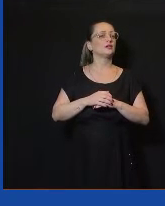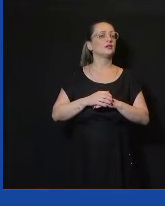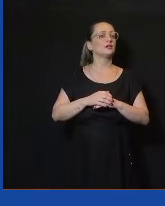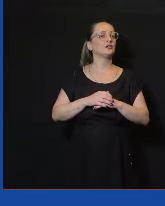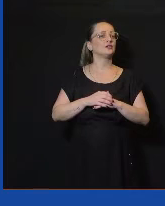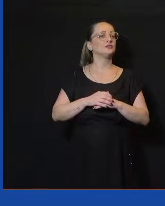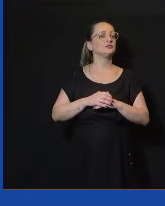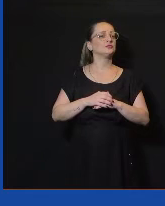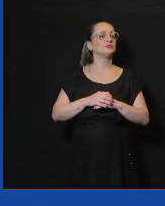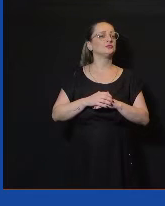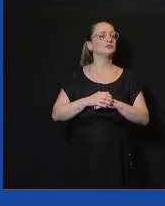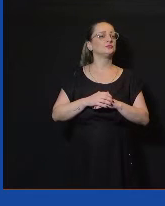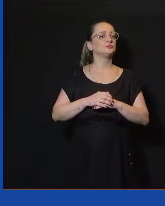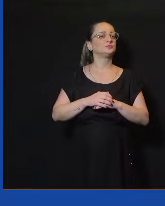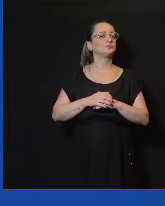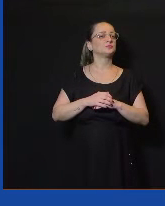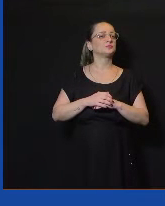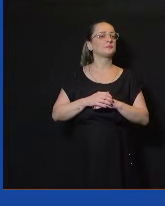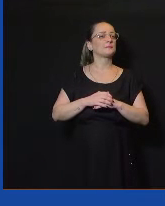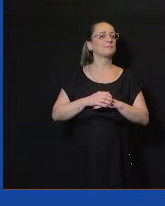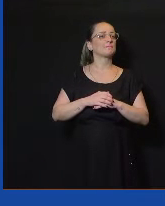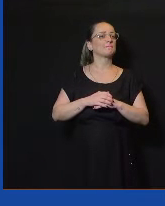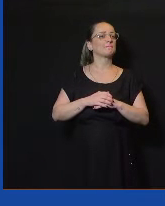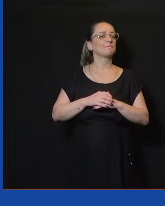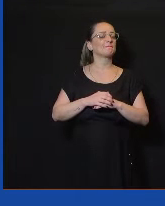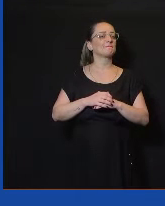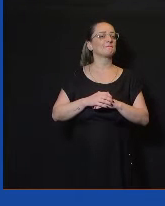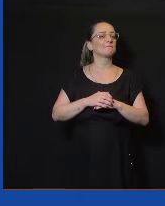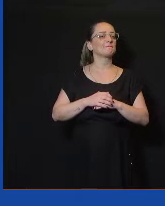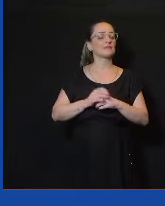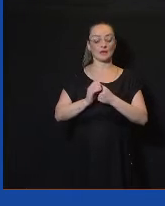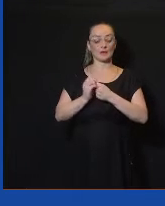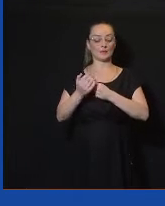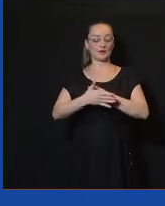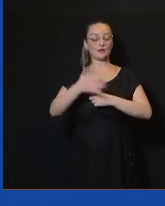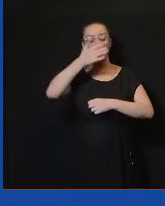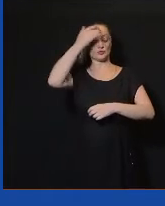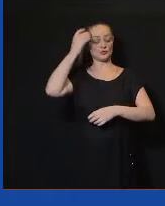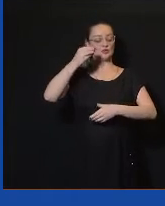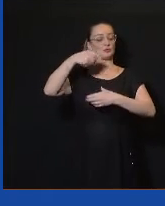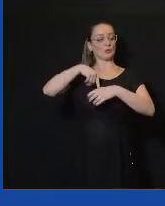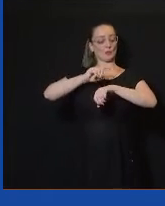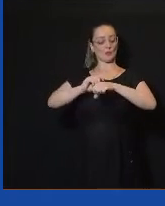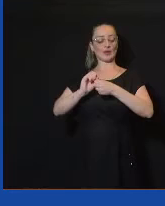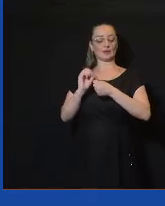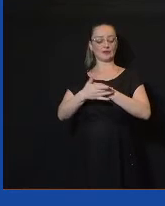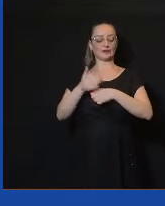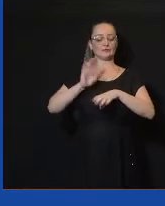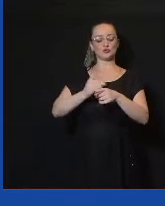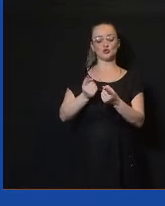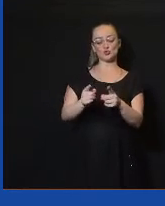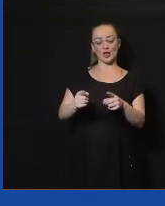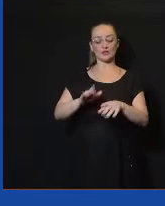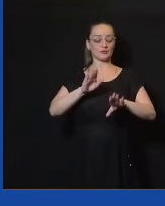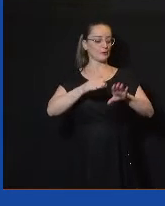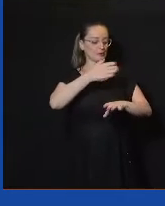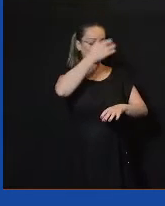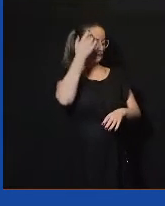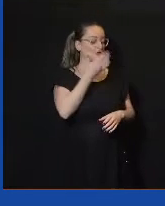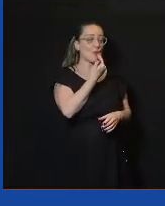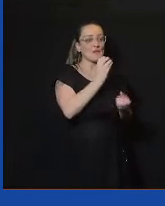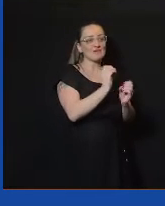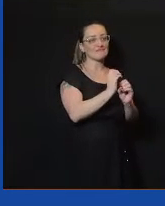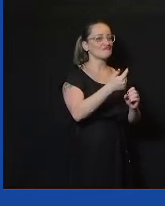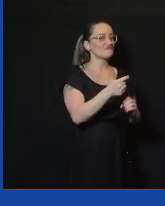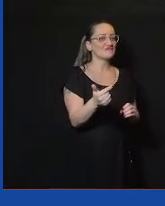gente de lanche jet ski durante o processo da pandemia, fazendo churrasco, enquanto muitos dos nossos não tiveram sequer uma boia. Então, a gente